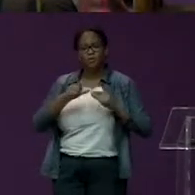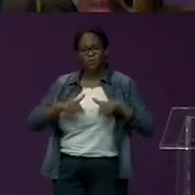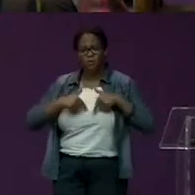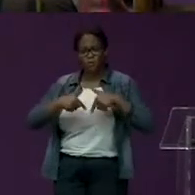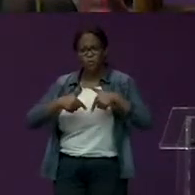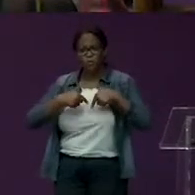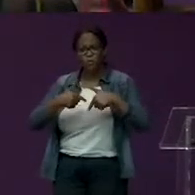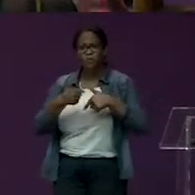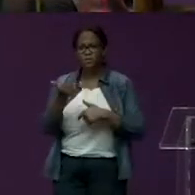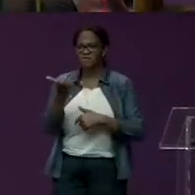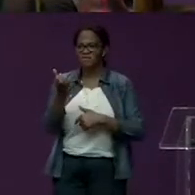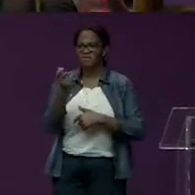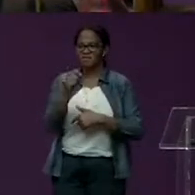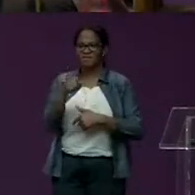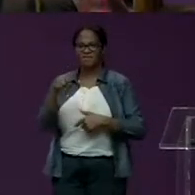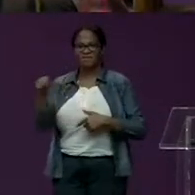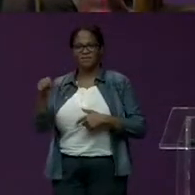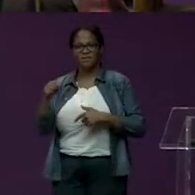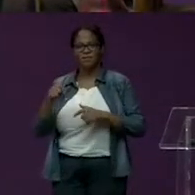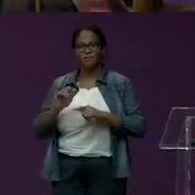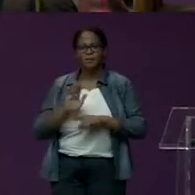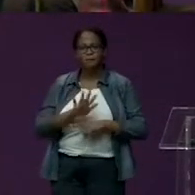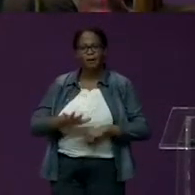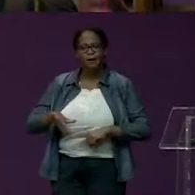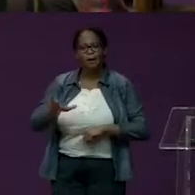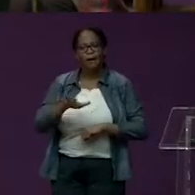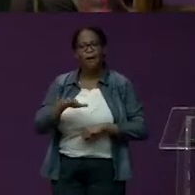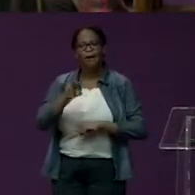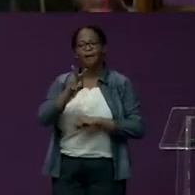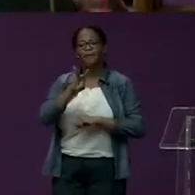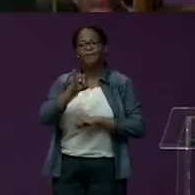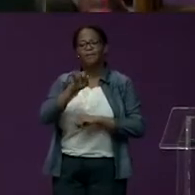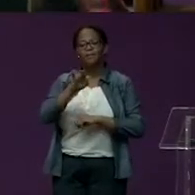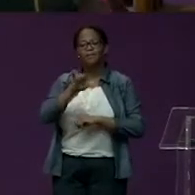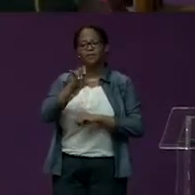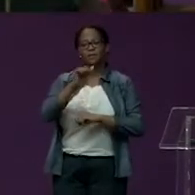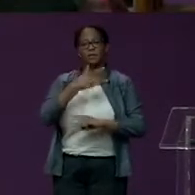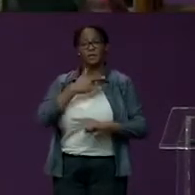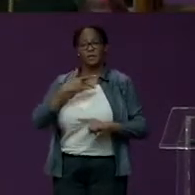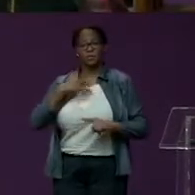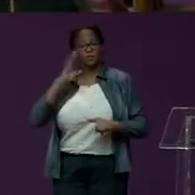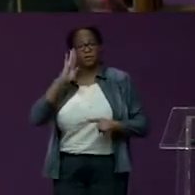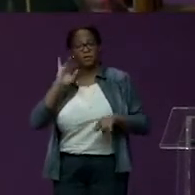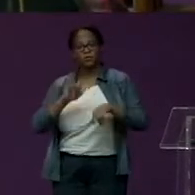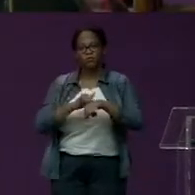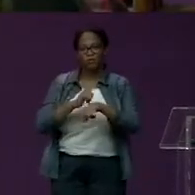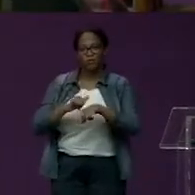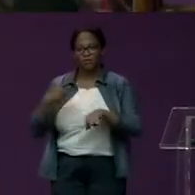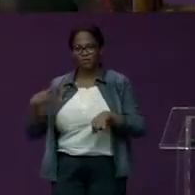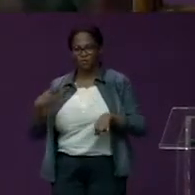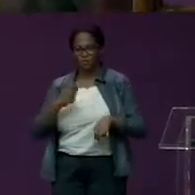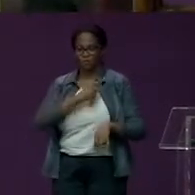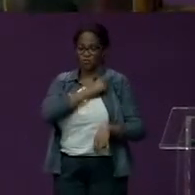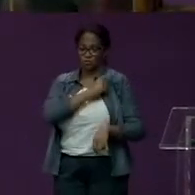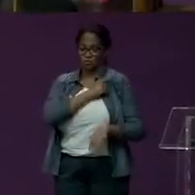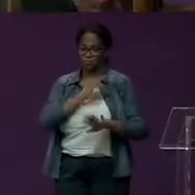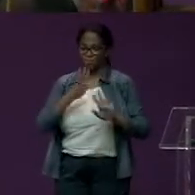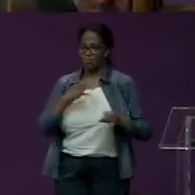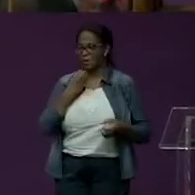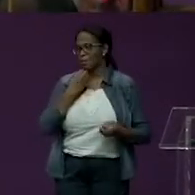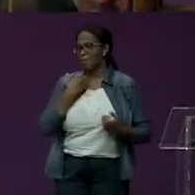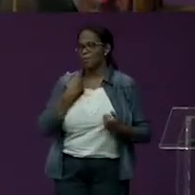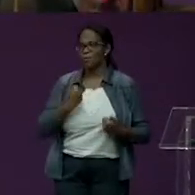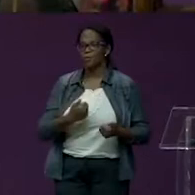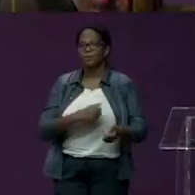16 meses para essa área da vigilância em saúde, que é considerada estratégica nessa gestão? Bom, acho que